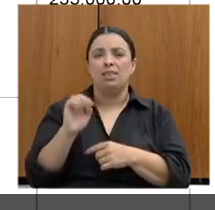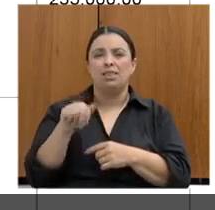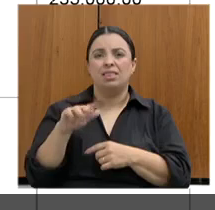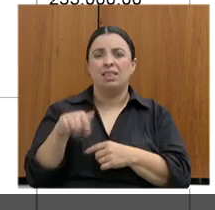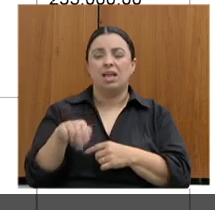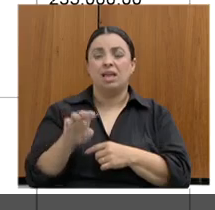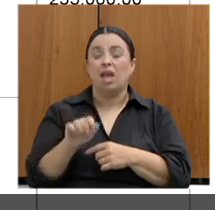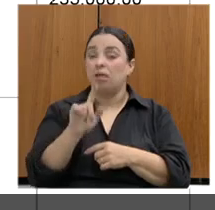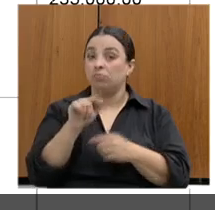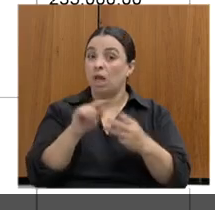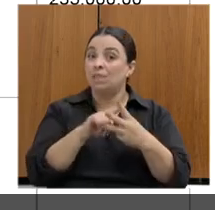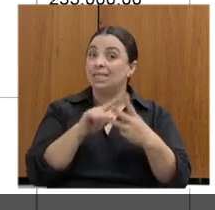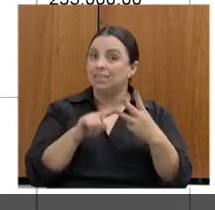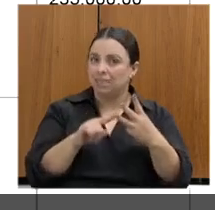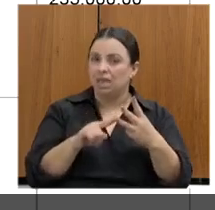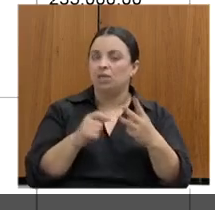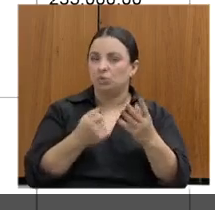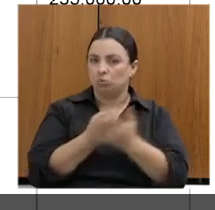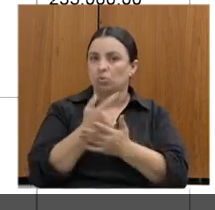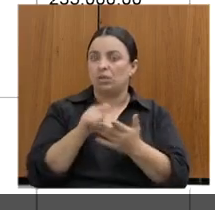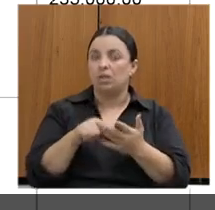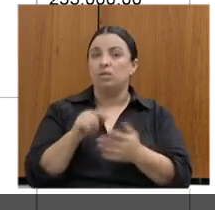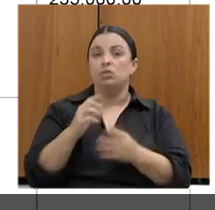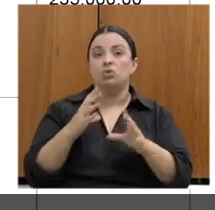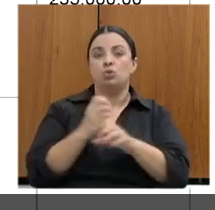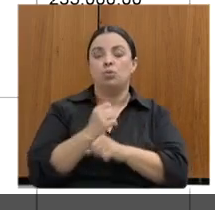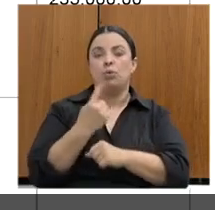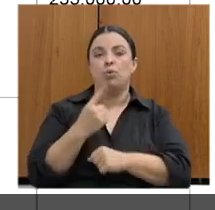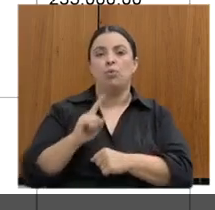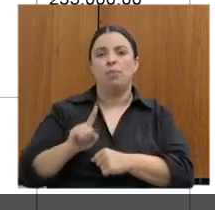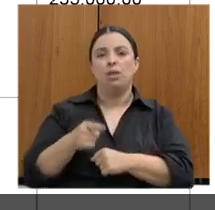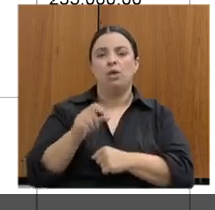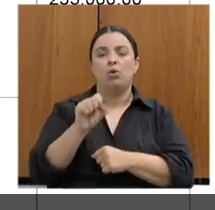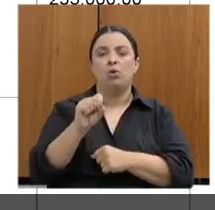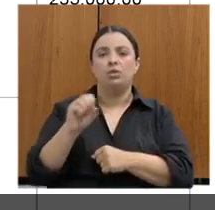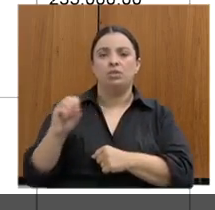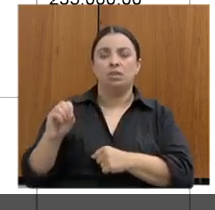no total de r$ 1800000 próximo